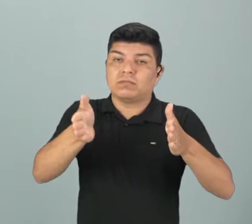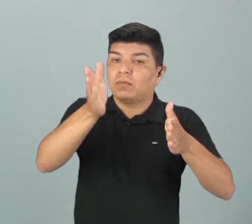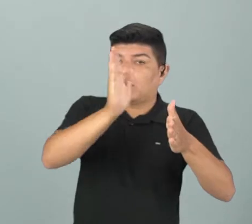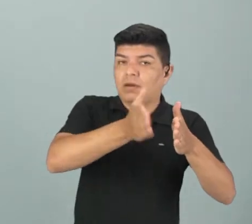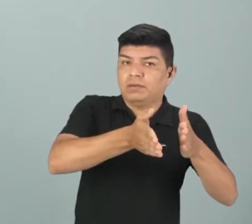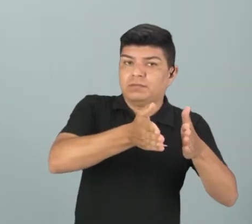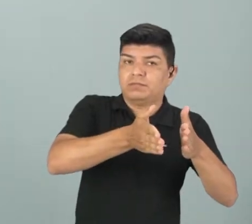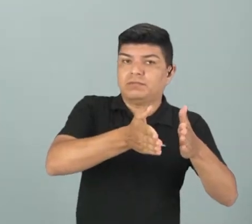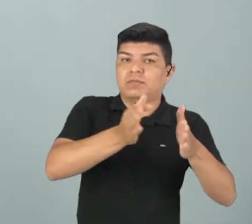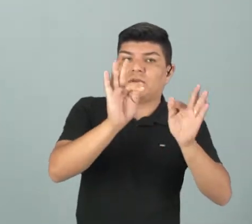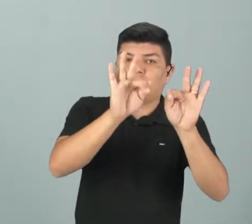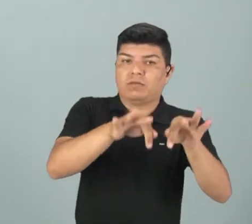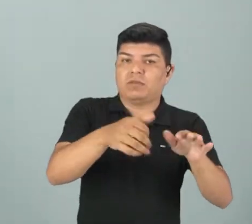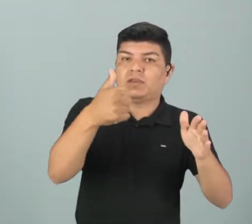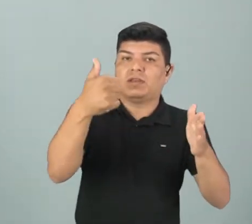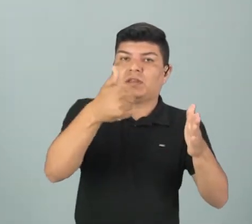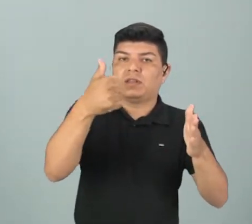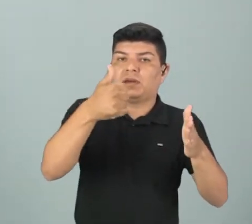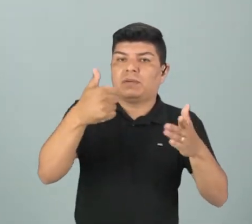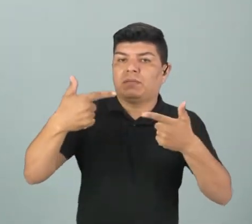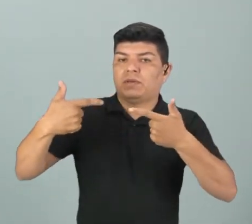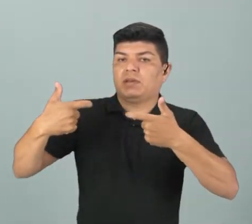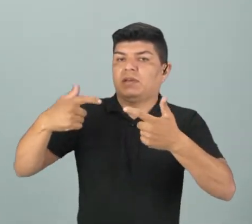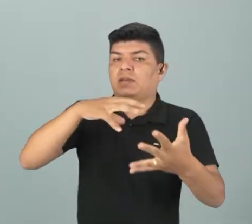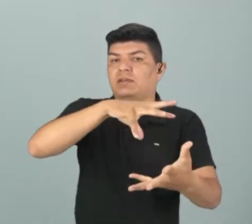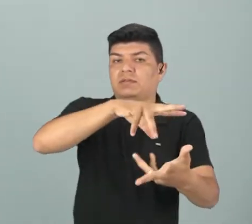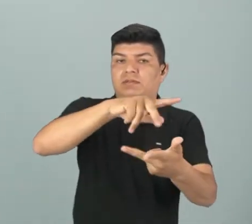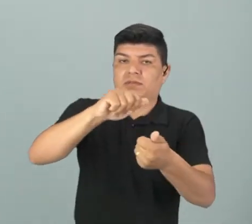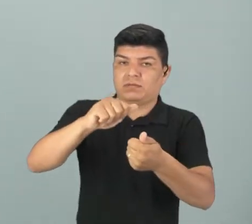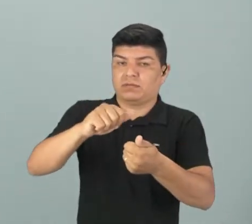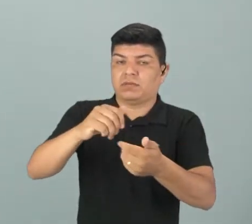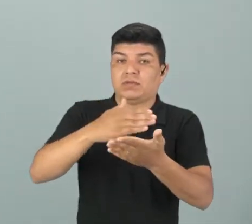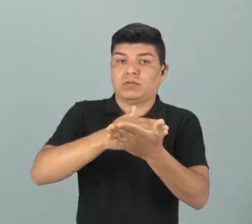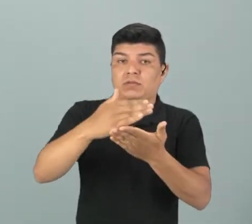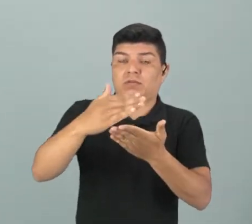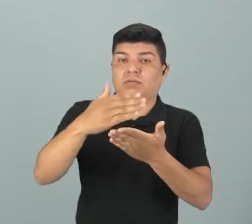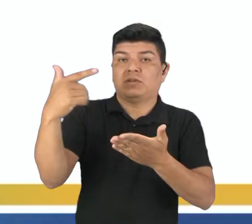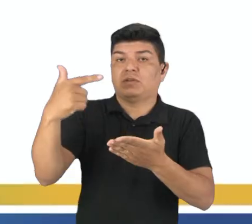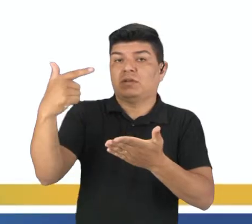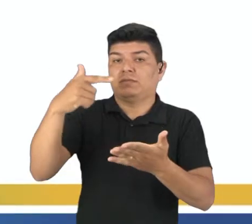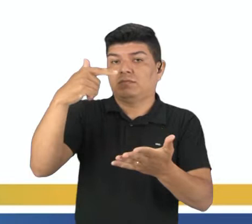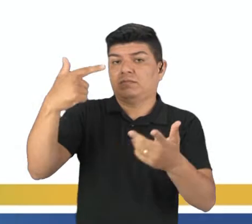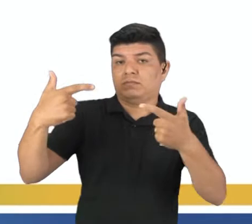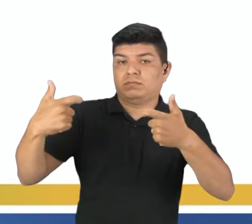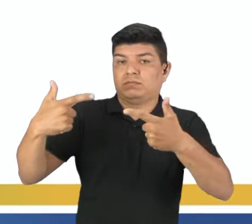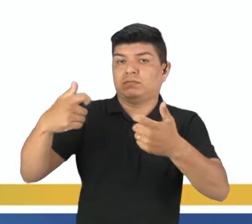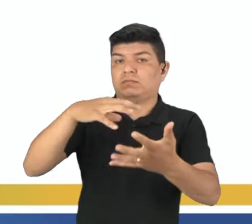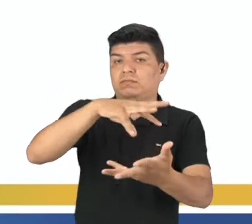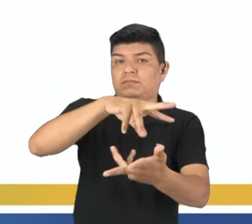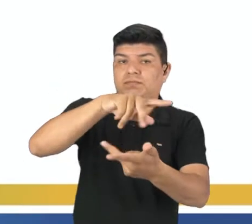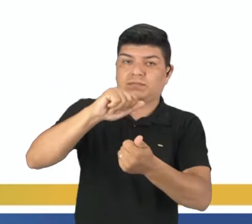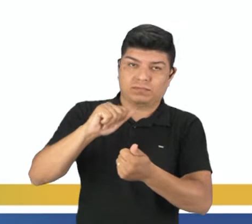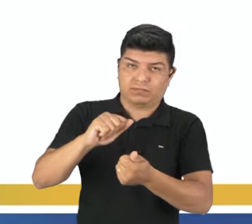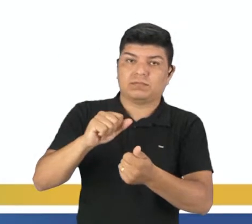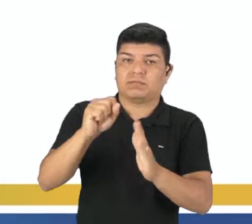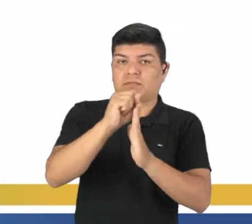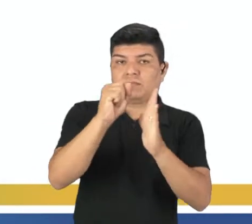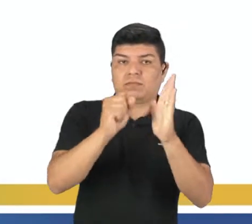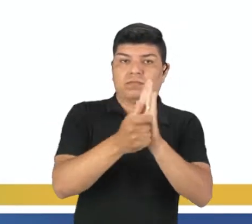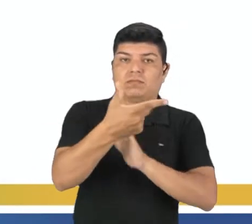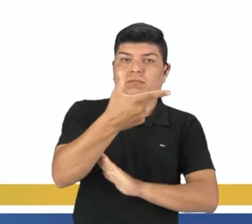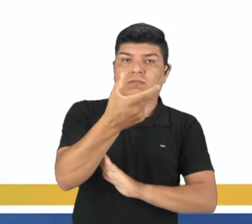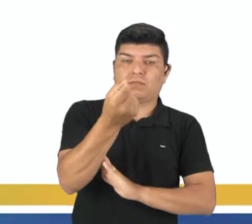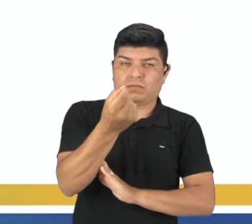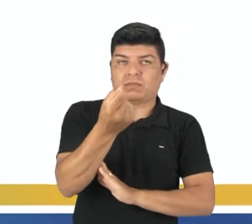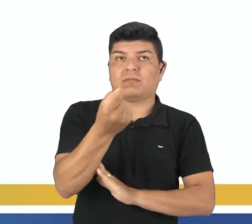após o fim da Primeira Guerra e o início da Segunda Guerra, certo? O período entre guerras foi uma fase da história do século XX, que vai do final